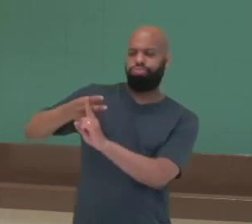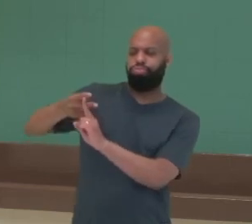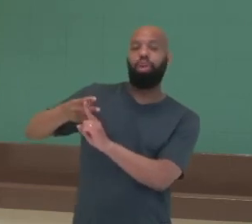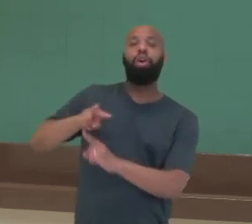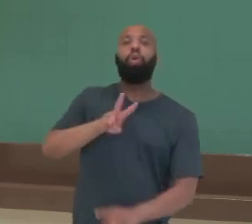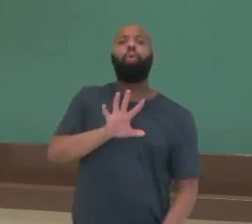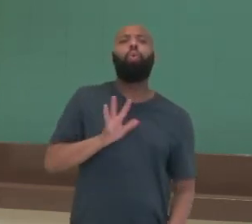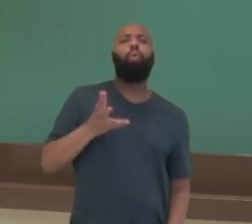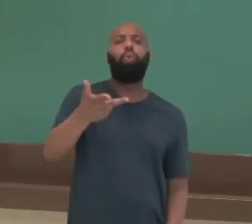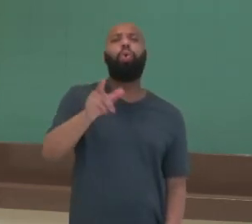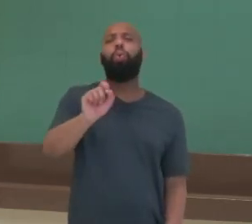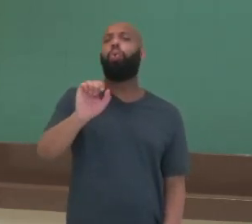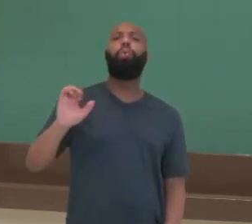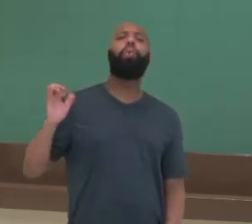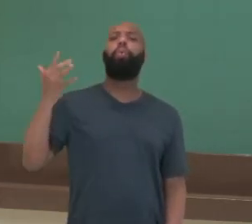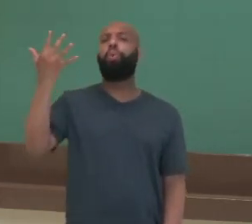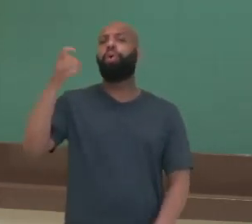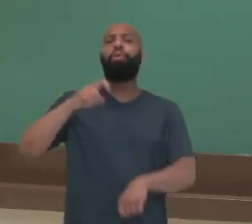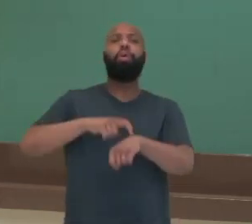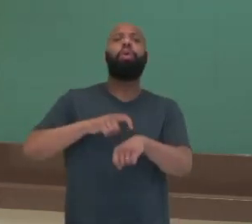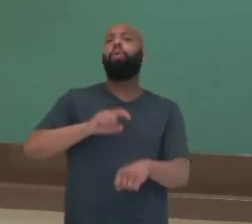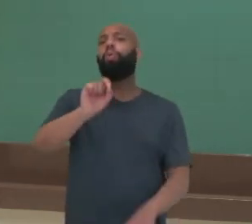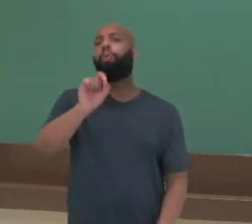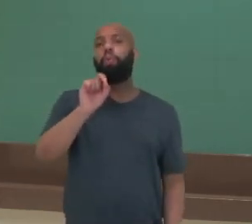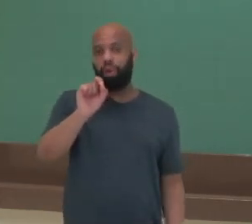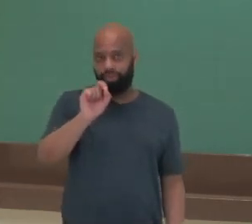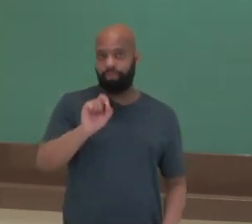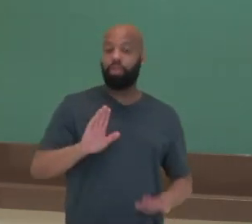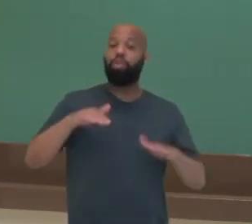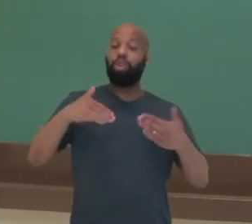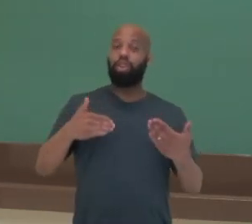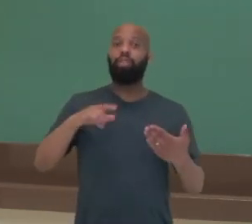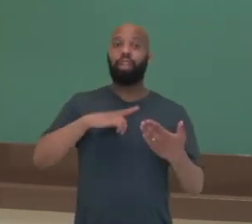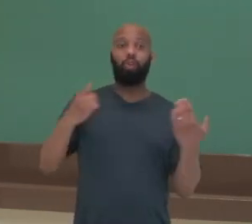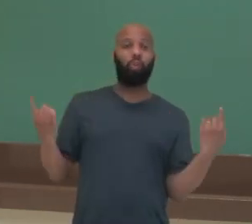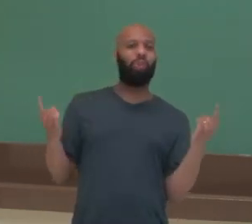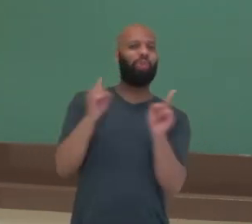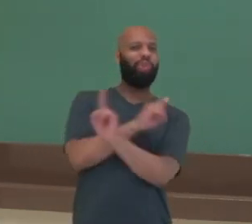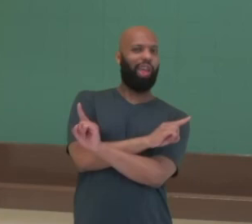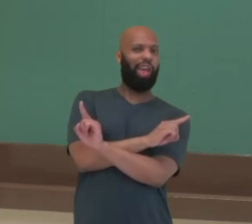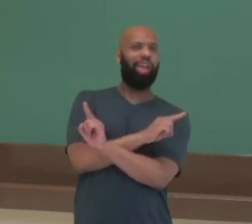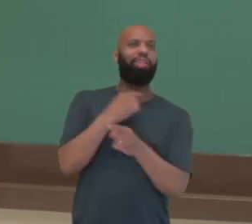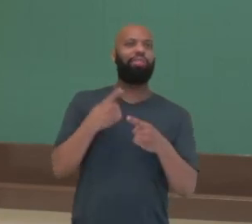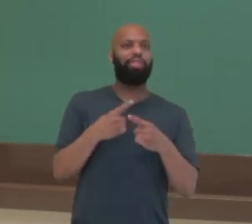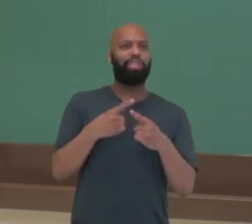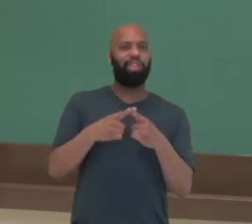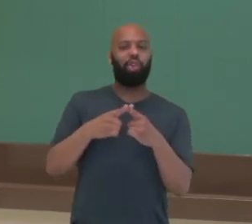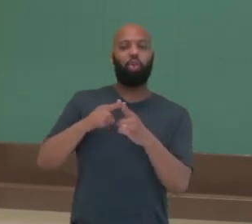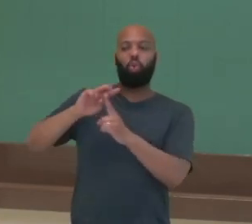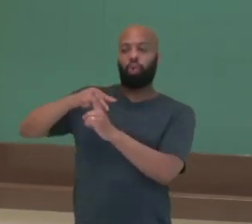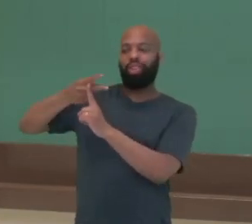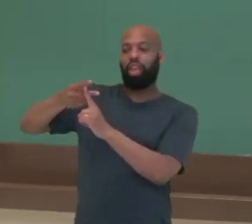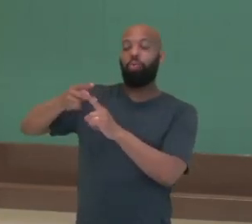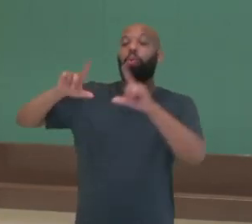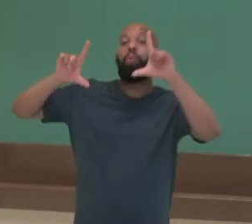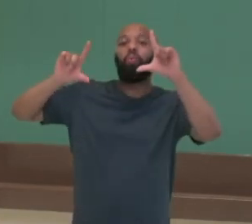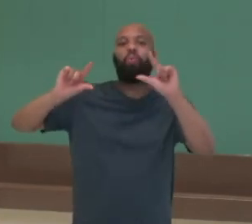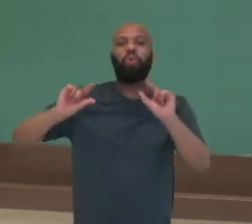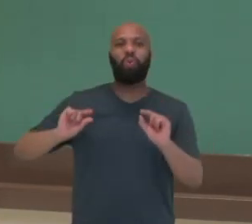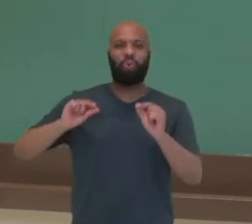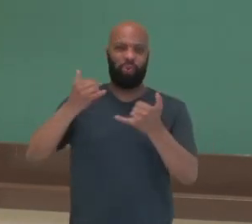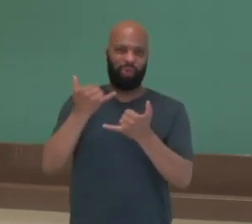que acontece com o tempo? Acontece o contrário, ele cai pela metade,